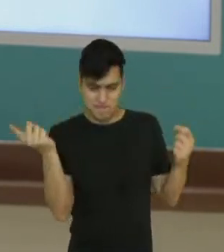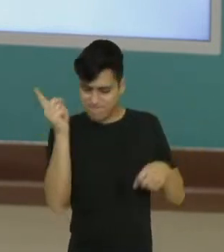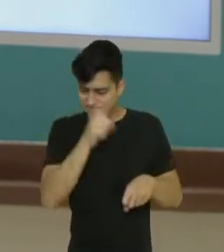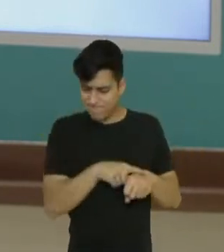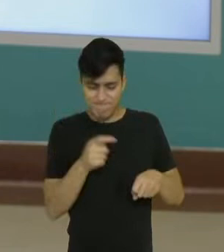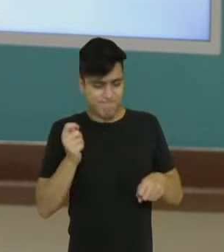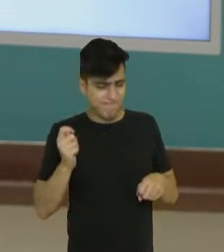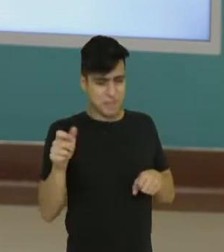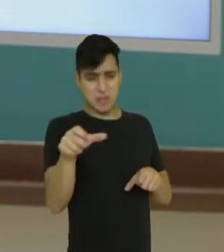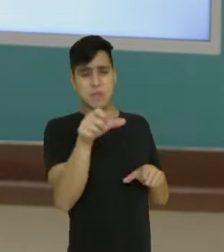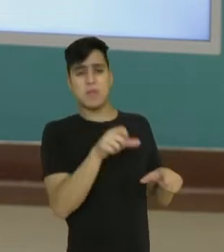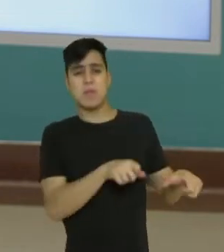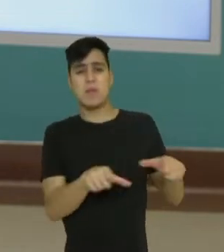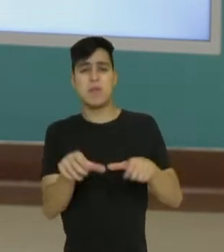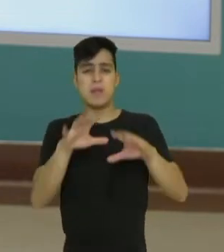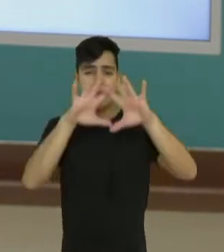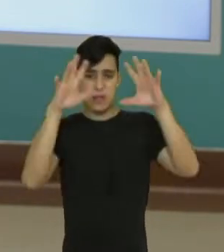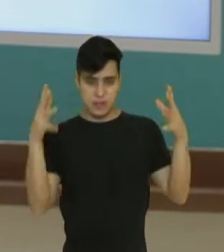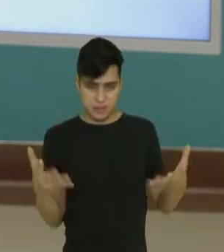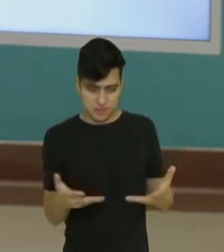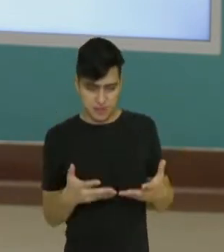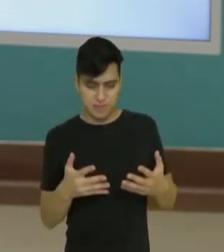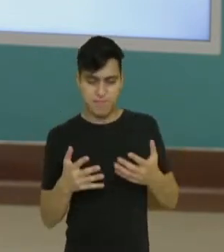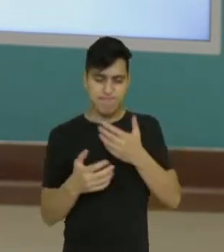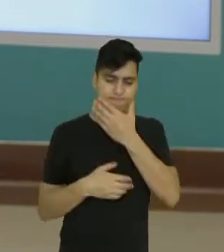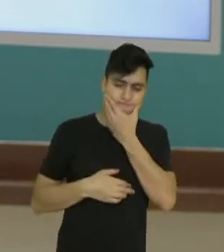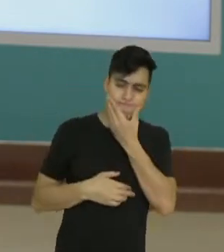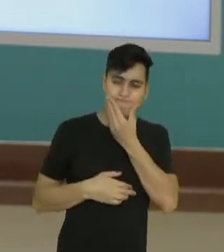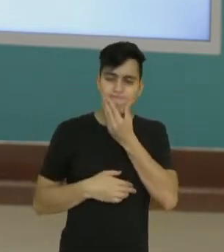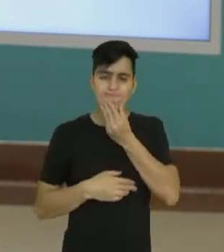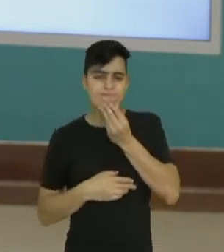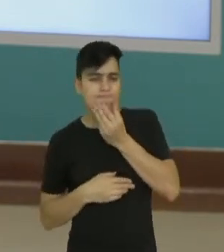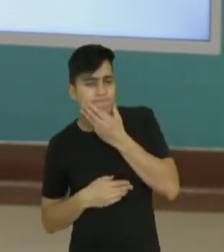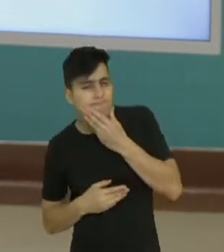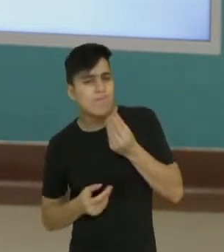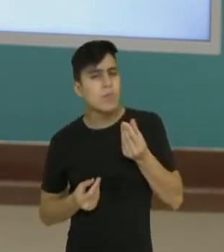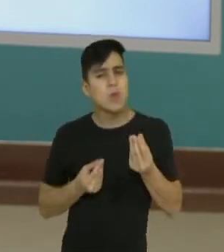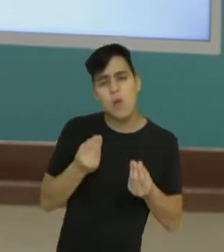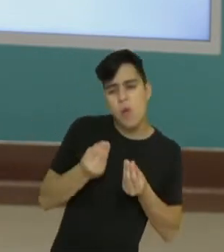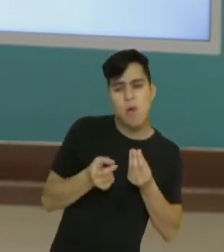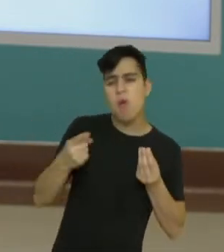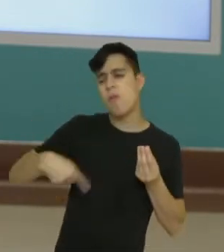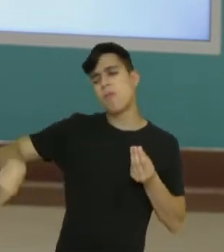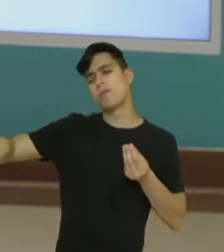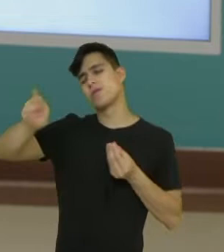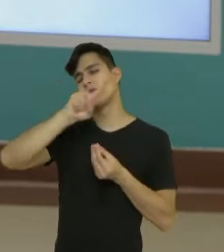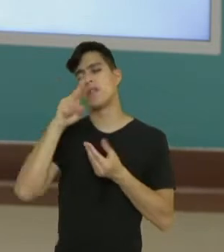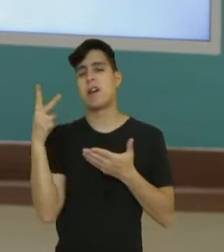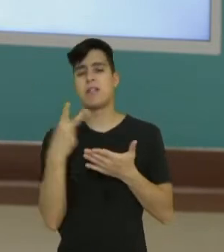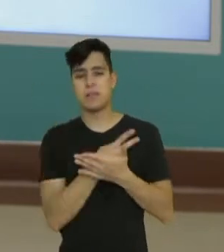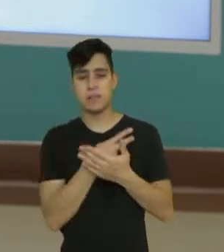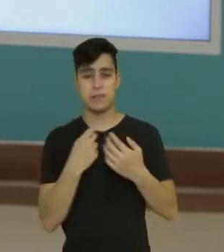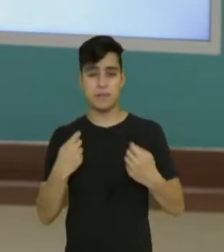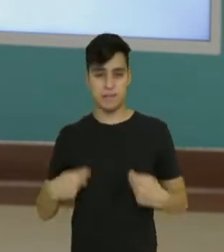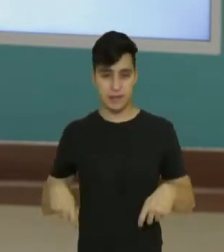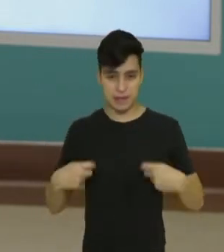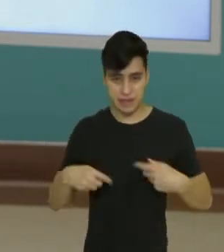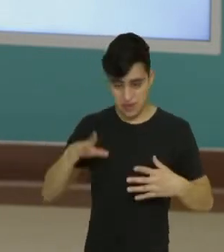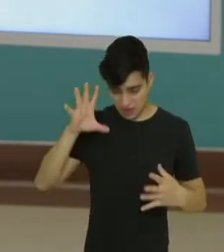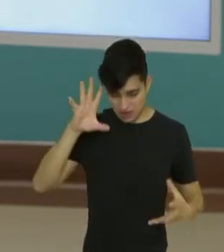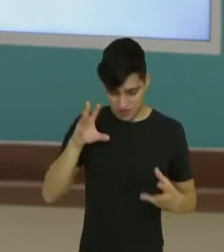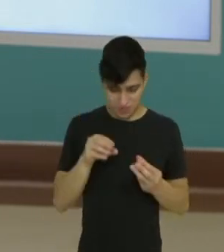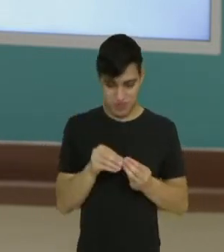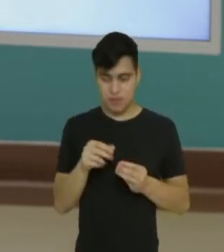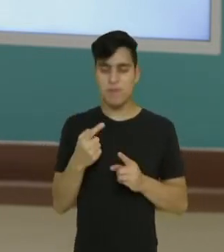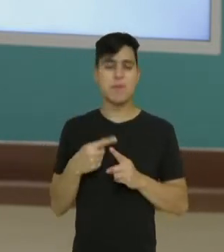na nossa superfície. Então a gente tem que entender como esses fenômenos acontecem, por que eles